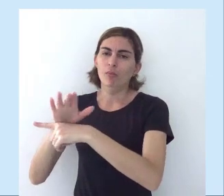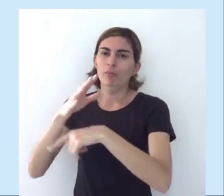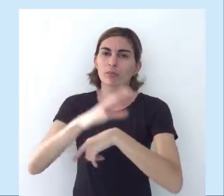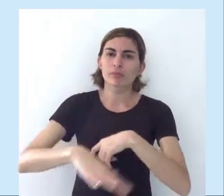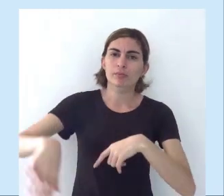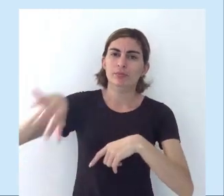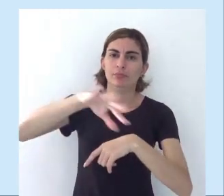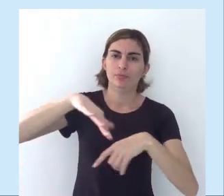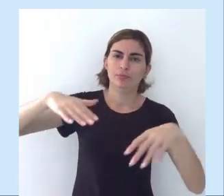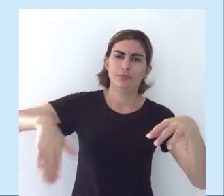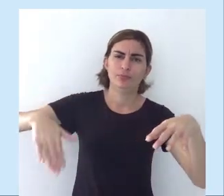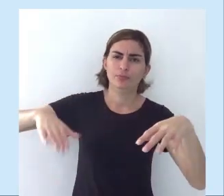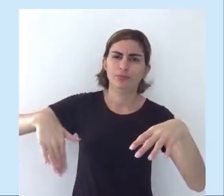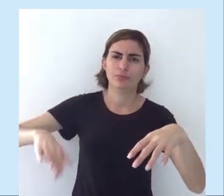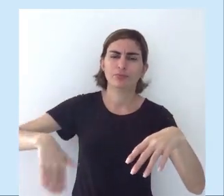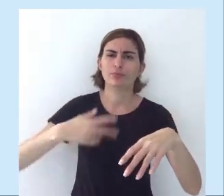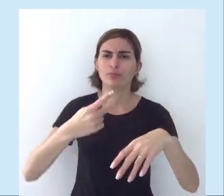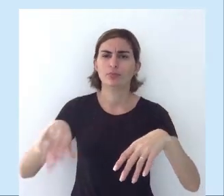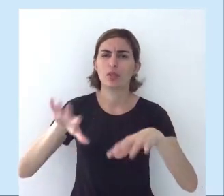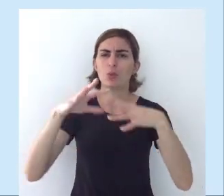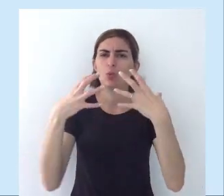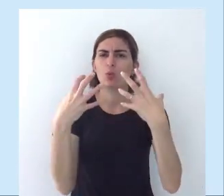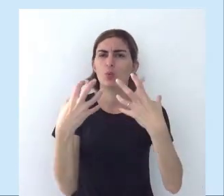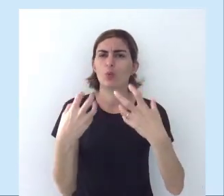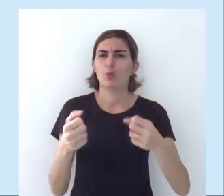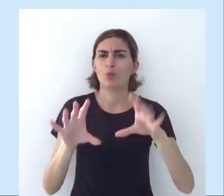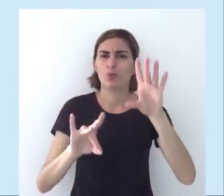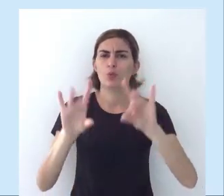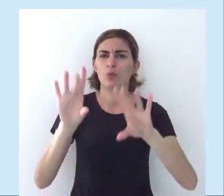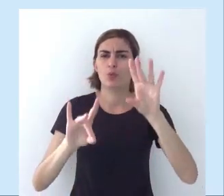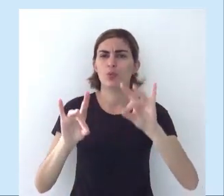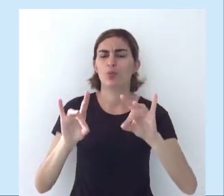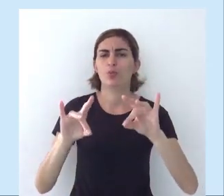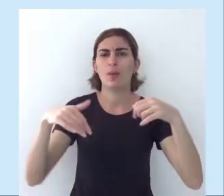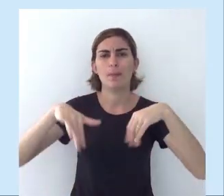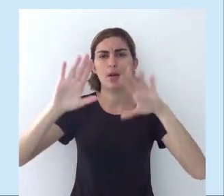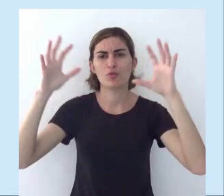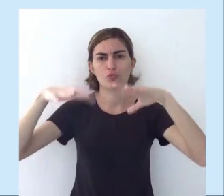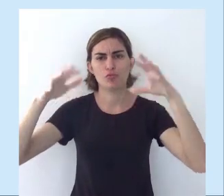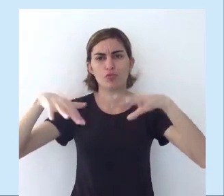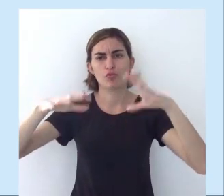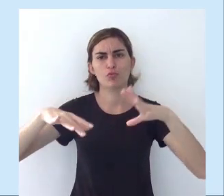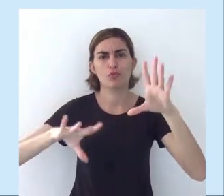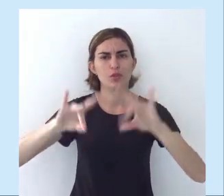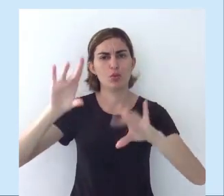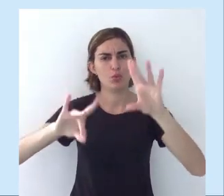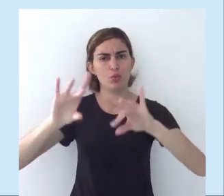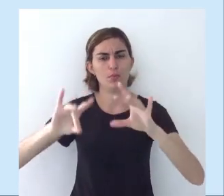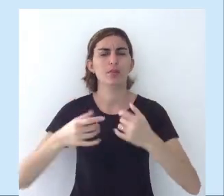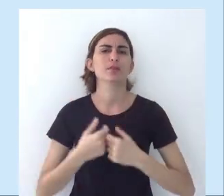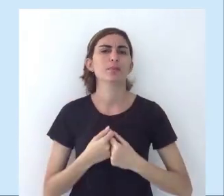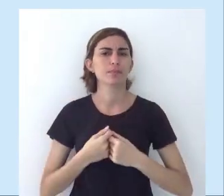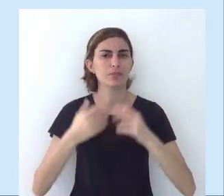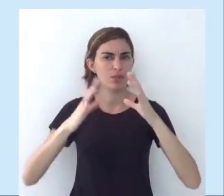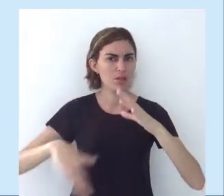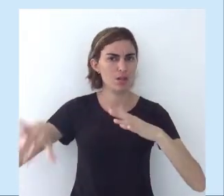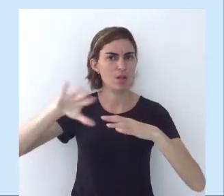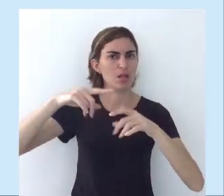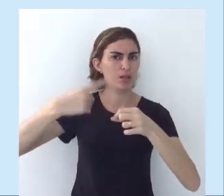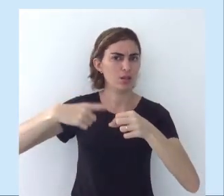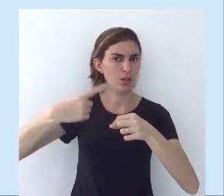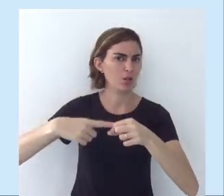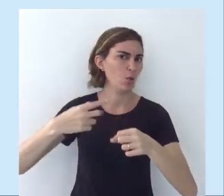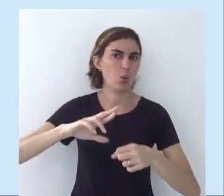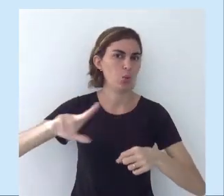que as regiões litorâneas sejam mais úmidas, recebam mais chuvas, tá? Mas não quer dizer que outras partes mais